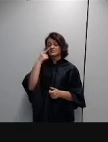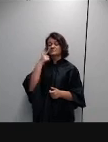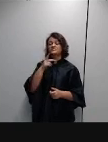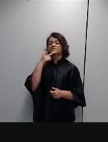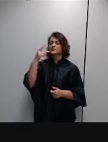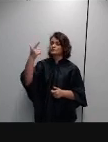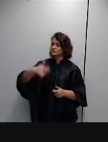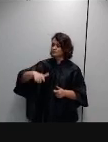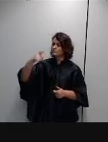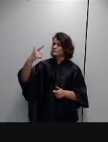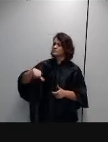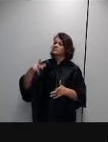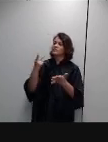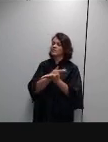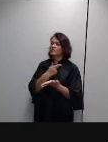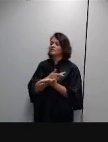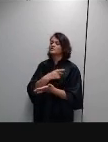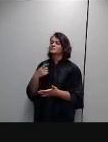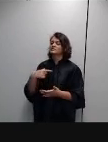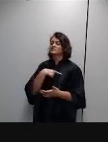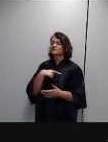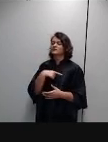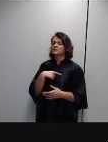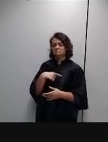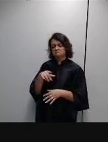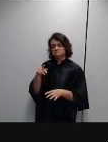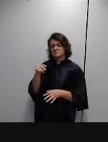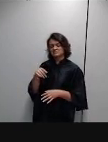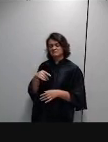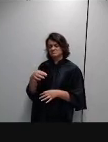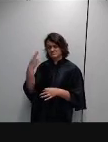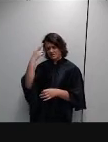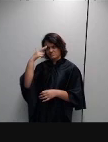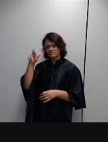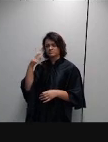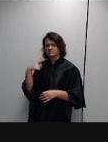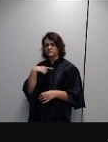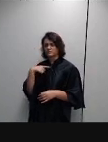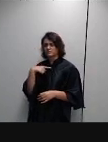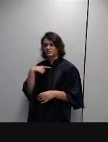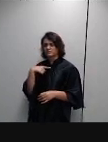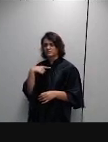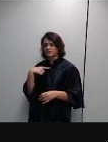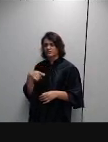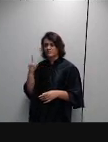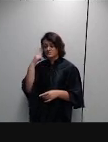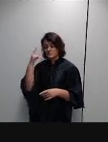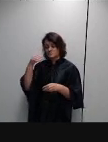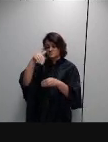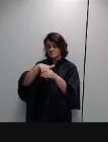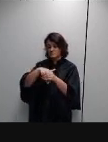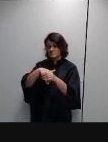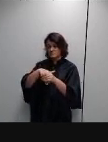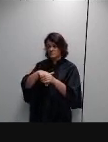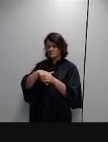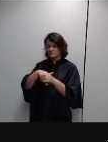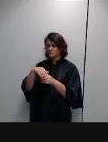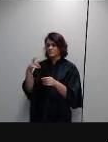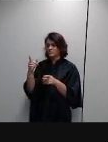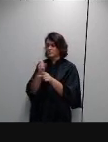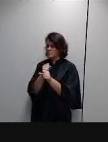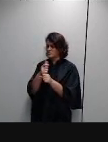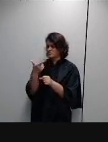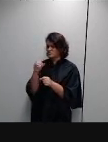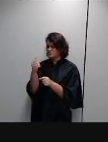erro mas o dono da razão por que não fico postando a não ser dentro do voto daquele resto de 2017